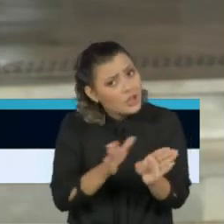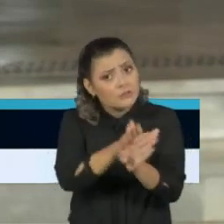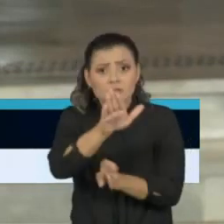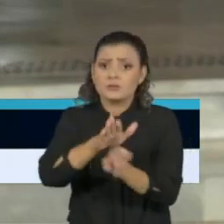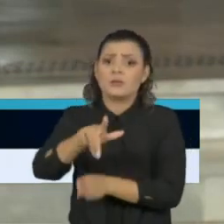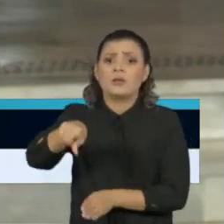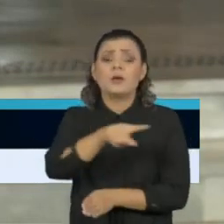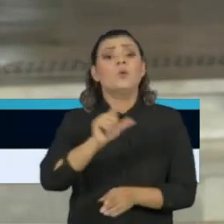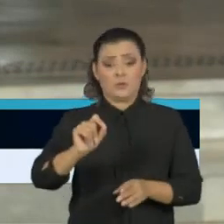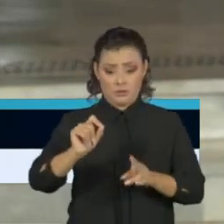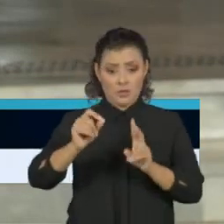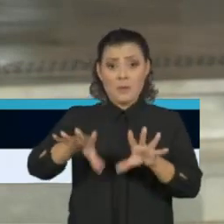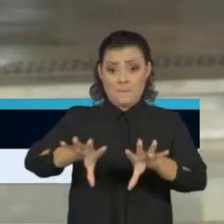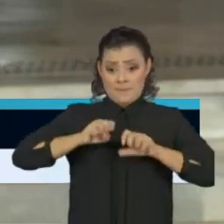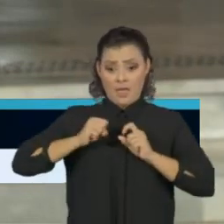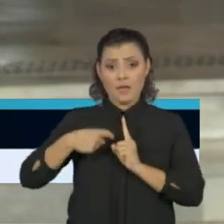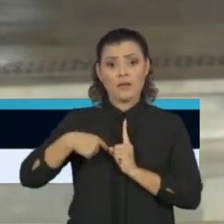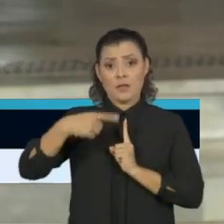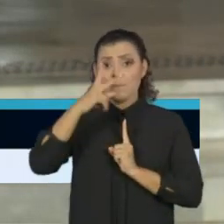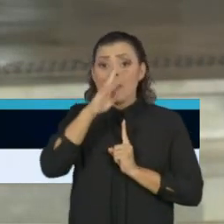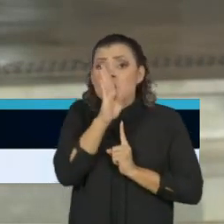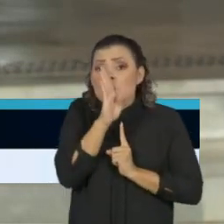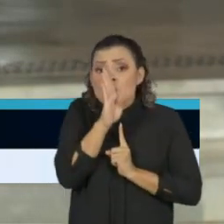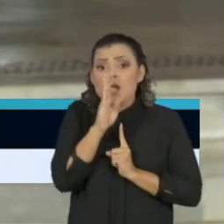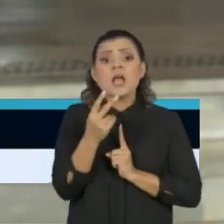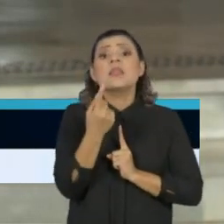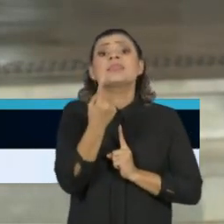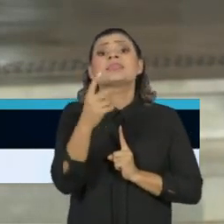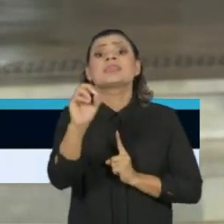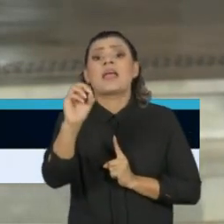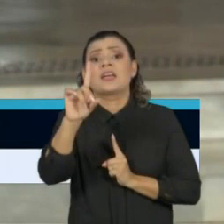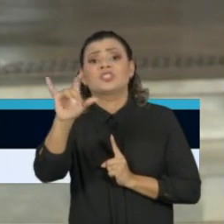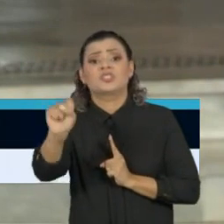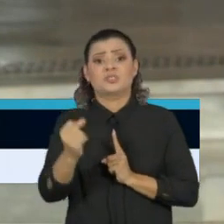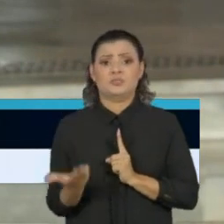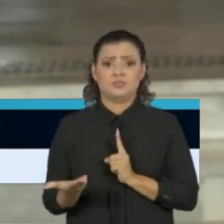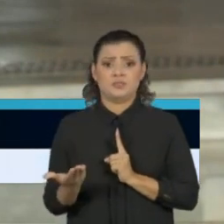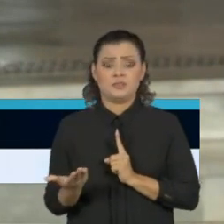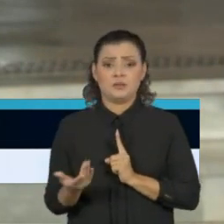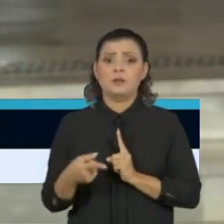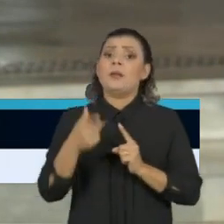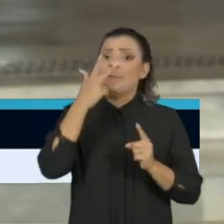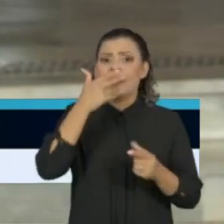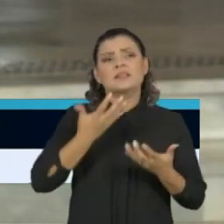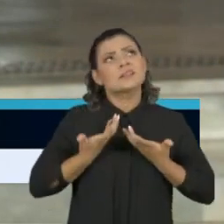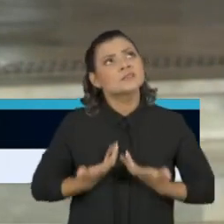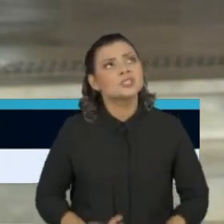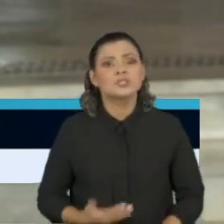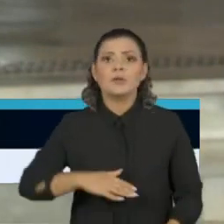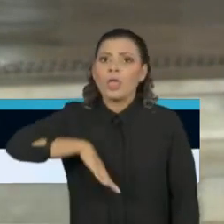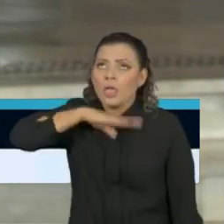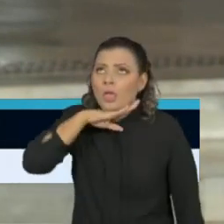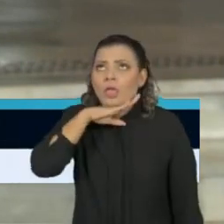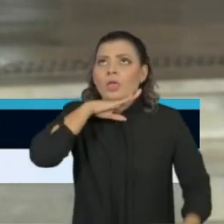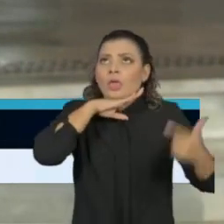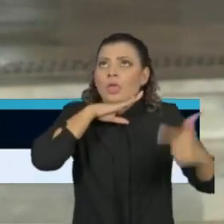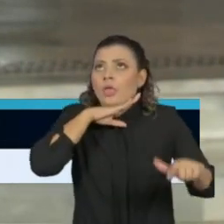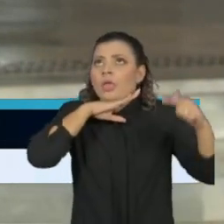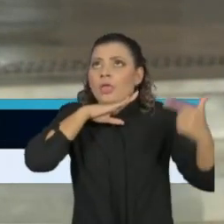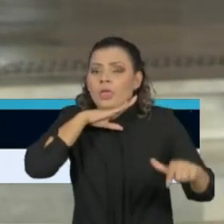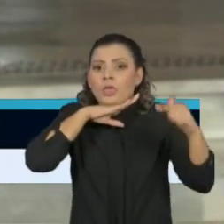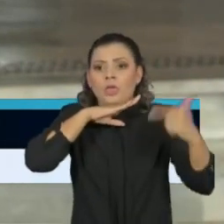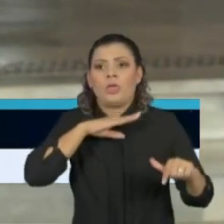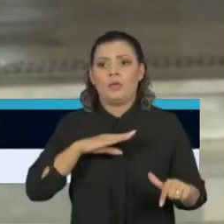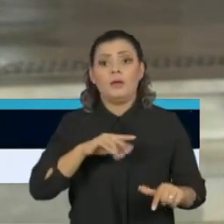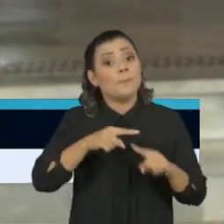Então, mais uma vez eu quero falar, a gente, né, pode parecer cansativo, não é? Mas essa é a